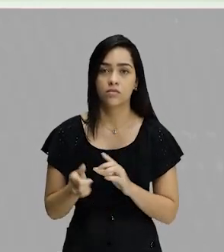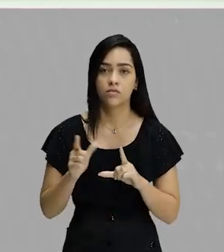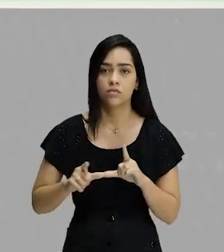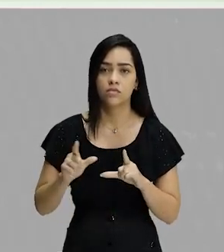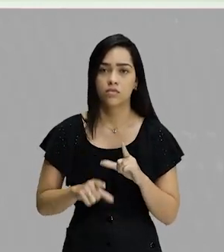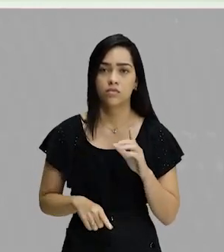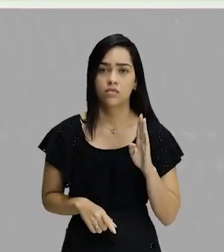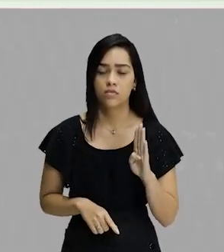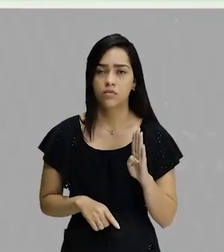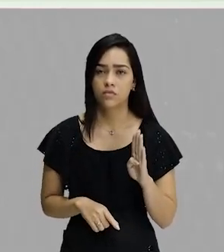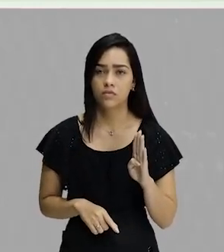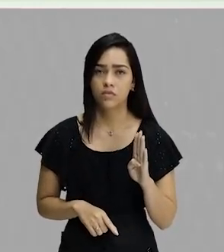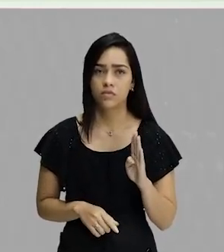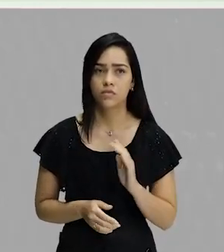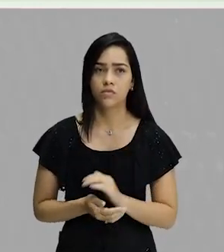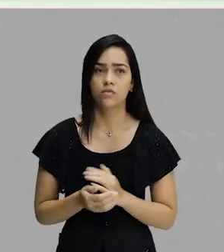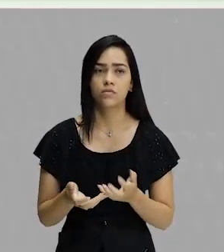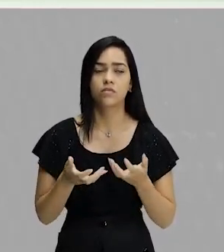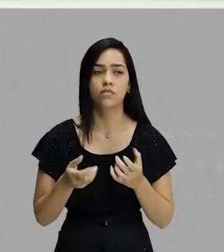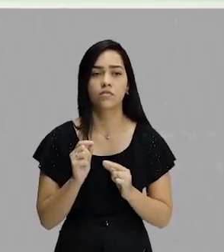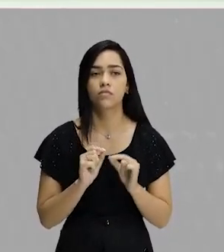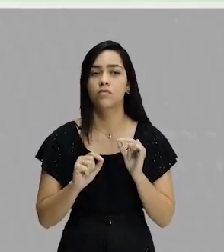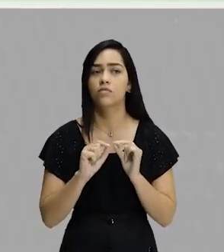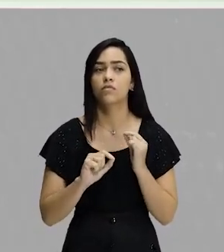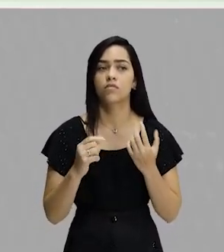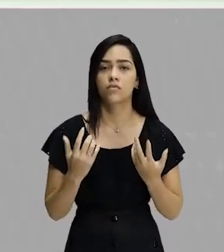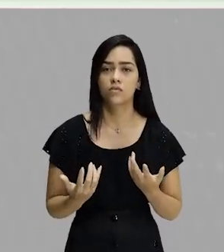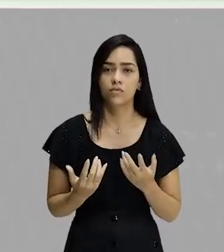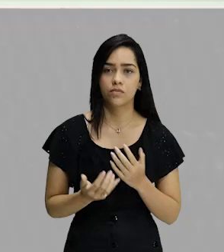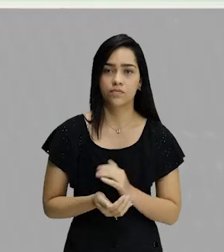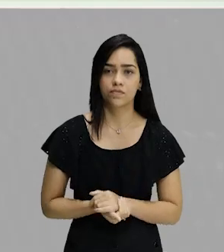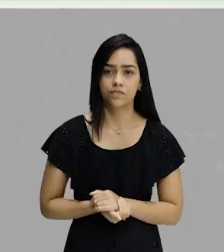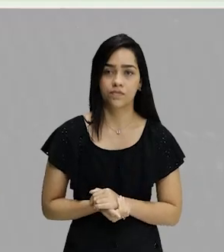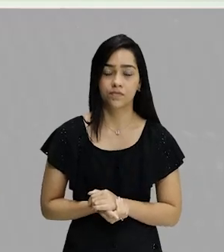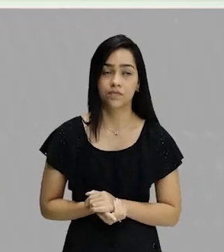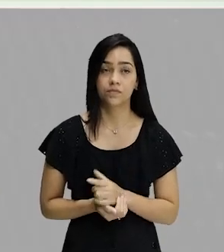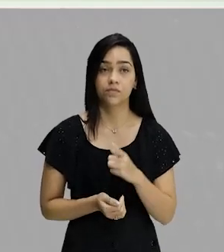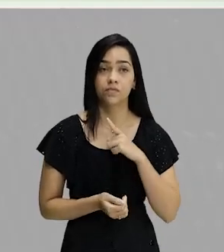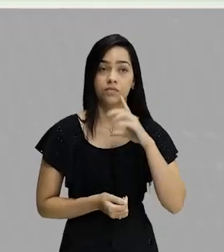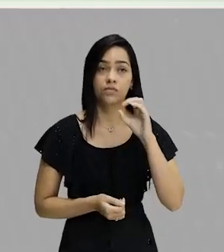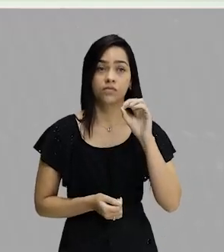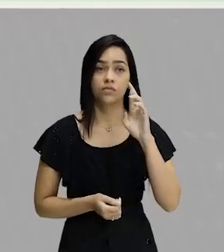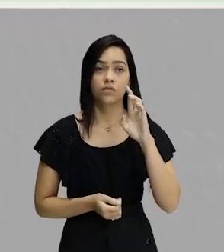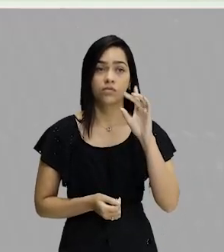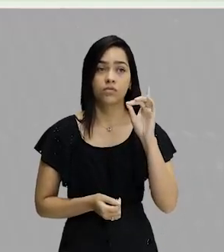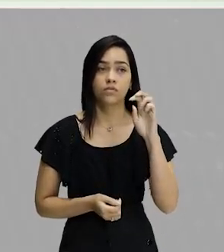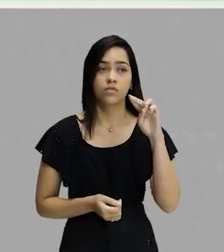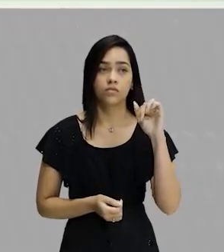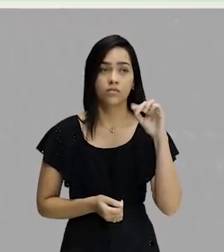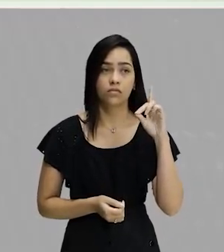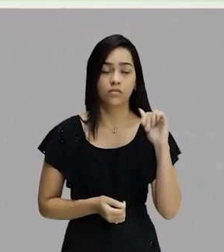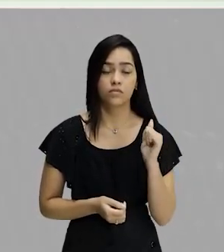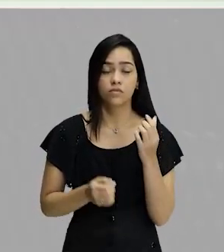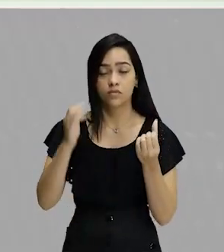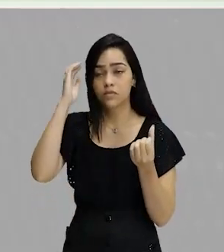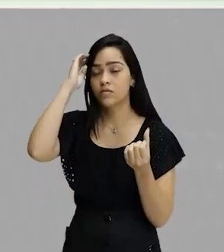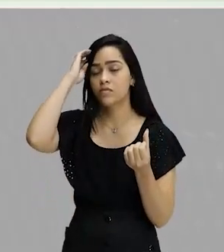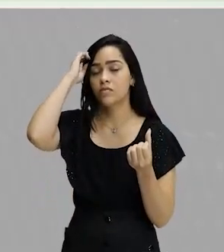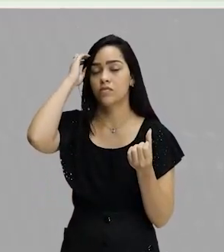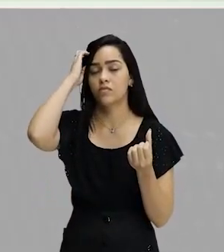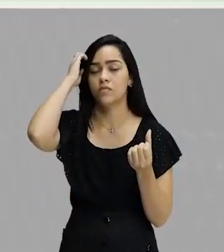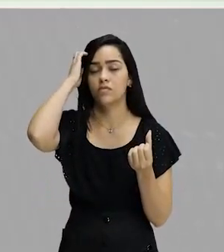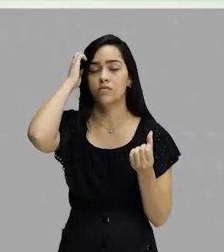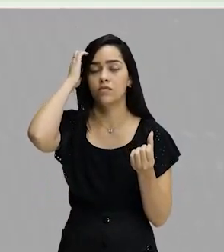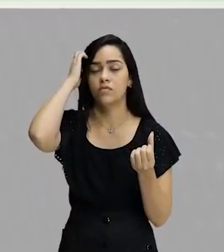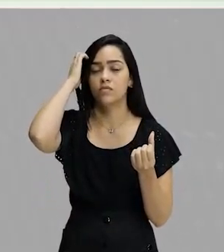B. O que ele pergunta na letra B? O ponto de ordenada 6. Ordenada é y. Tá?